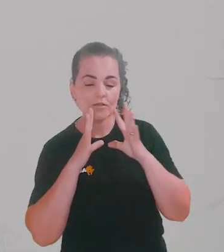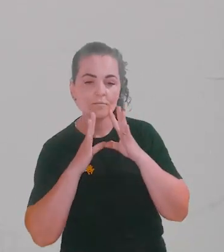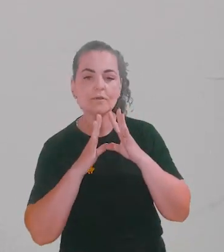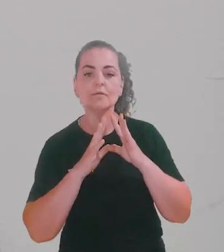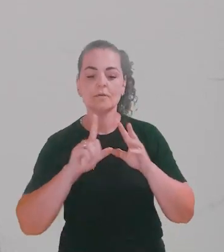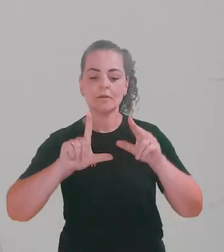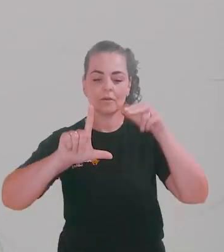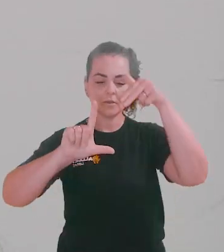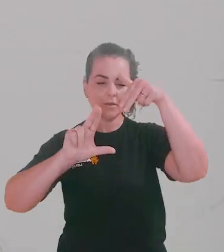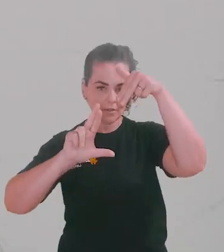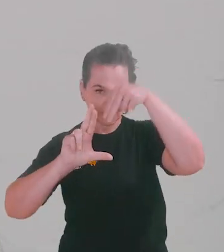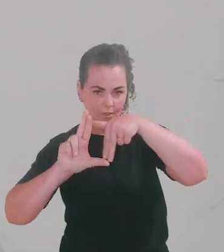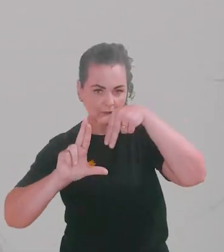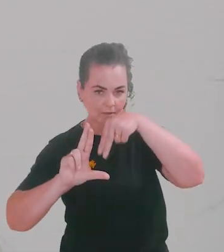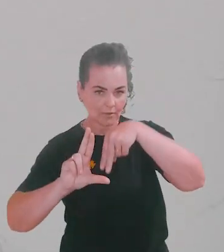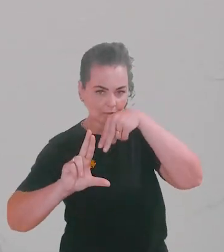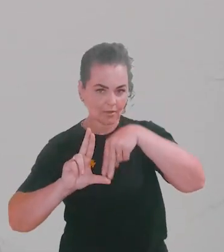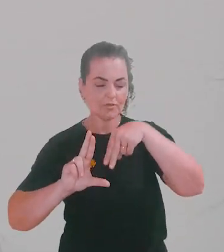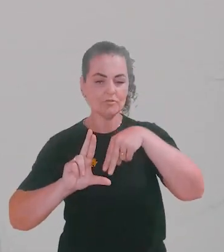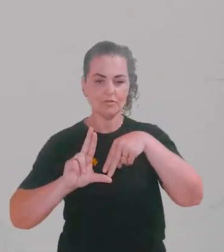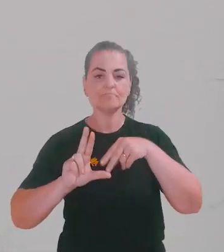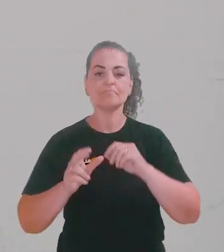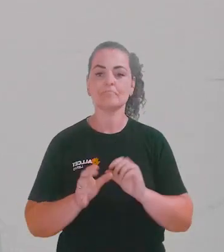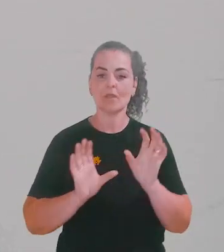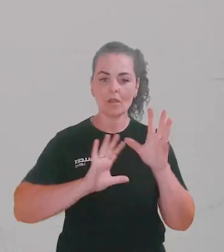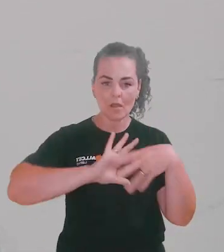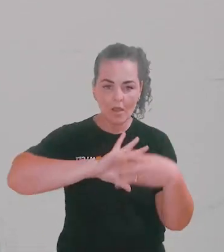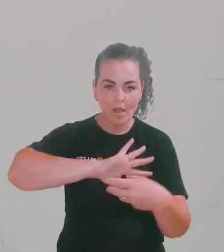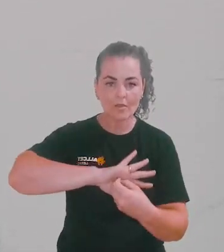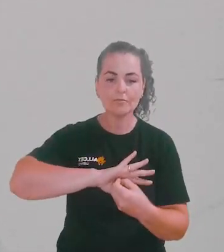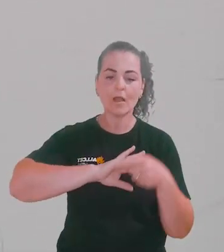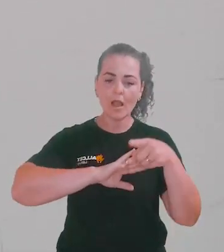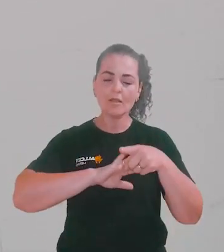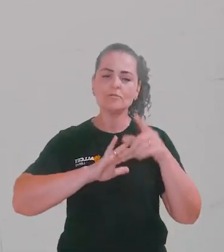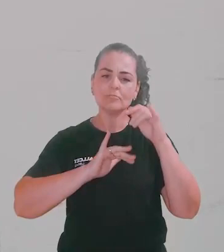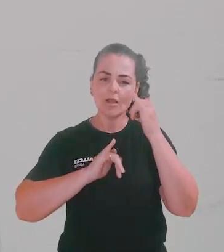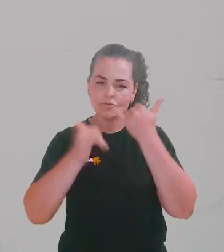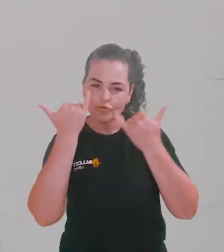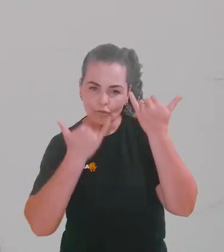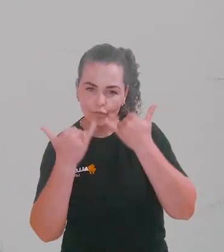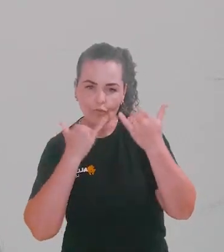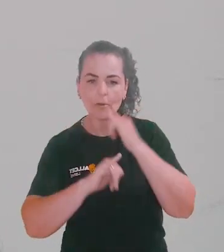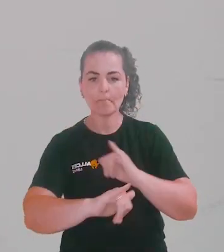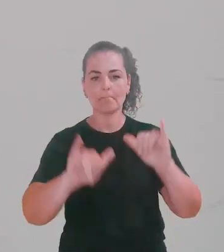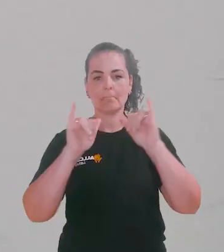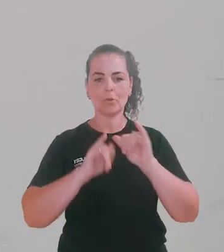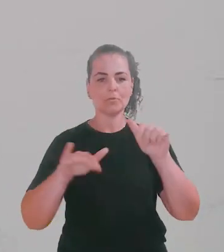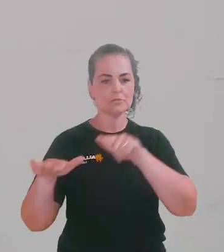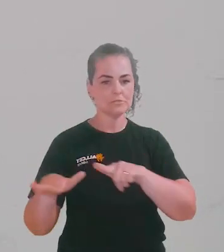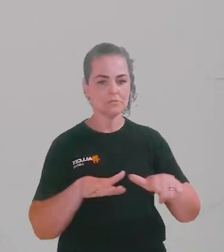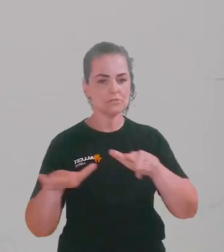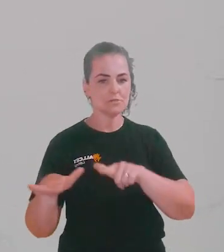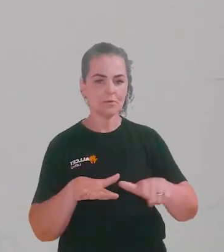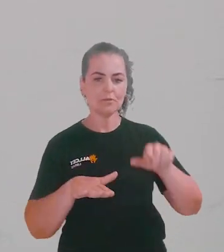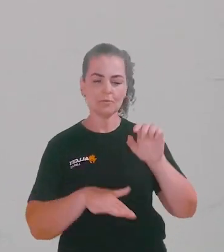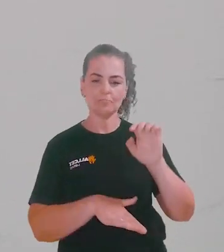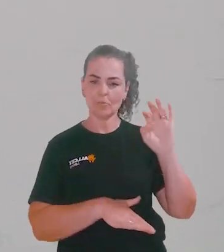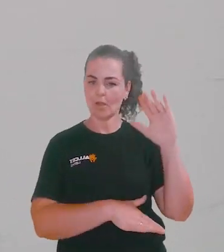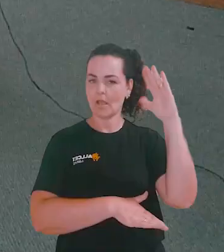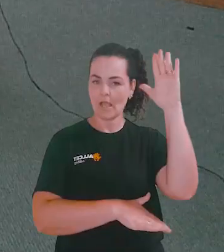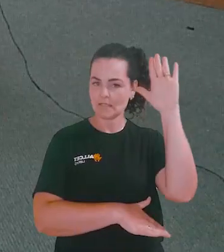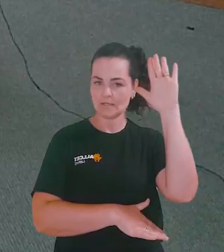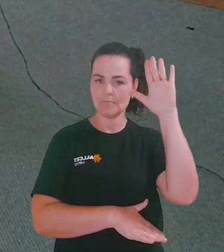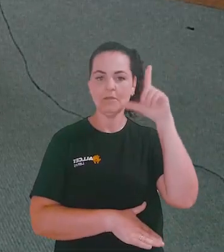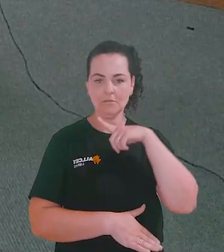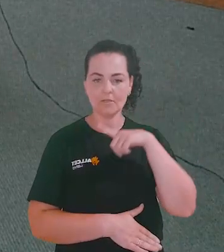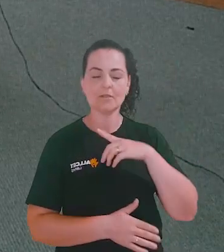LinkedIn do Núcleo, que é Núcleo de Voluntariado Corporativo da CIGES. Para acessar, e lá a gente vai publicando semanalmente as ações do